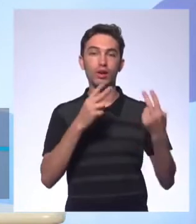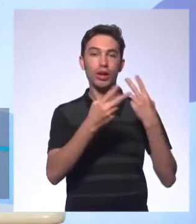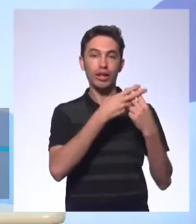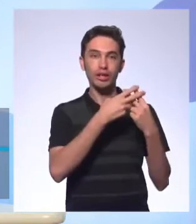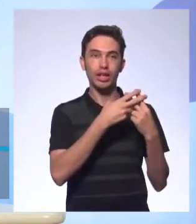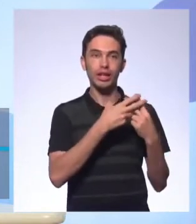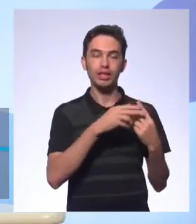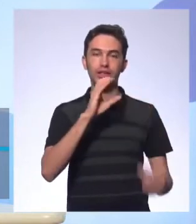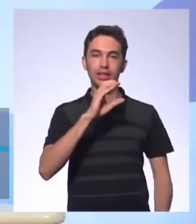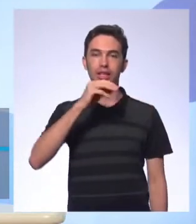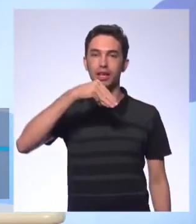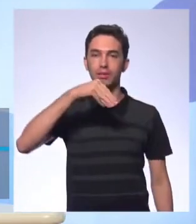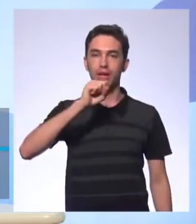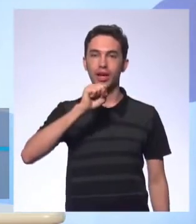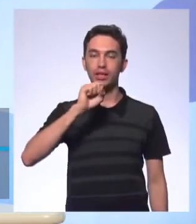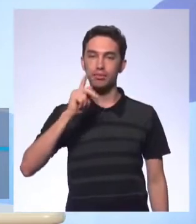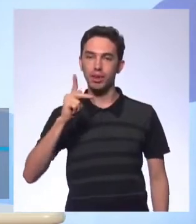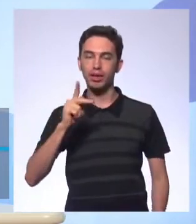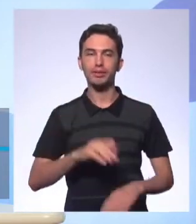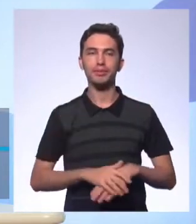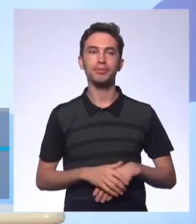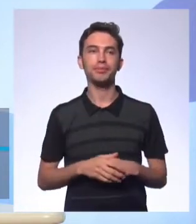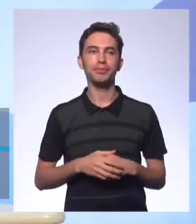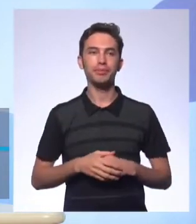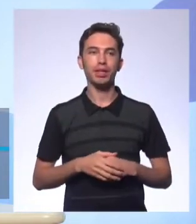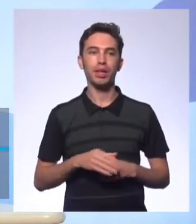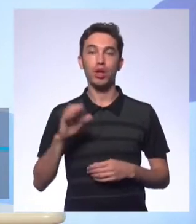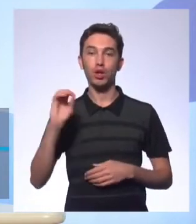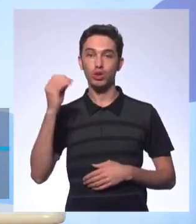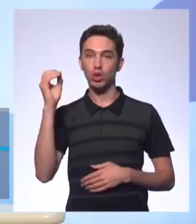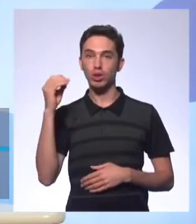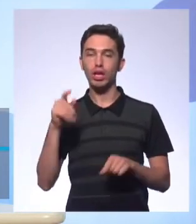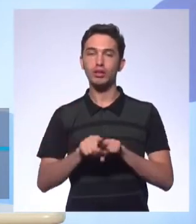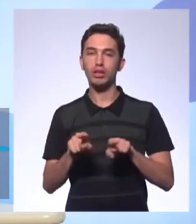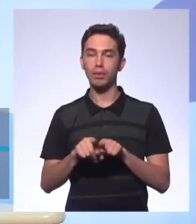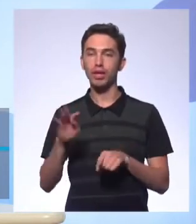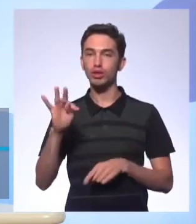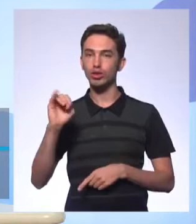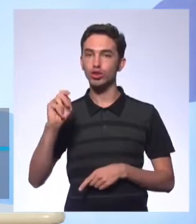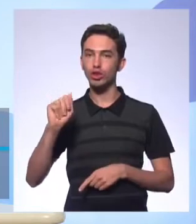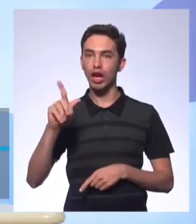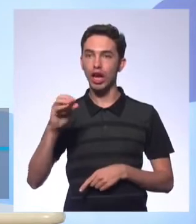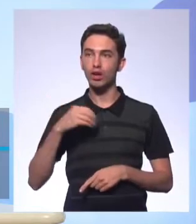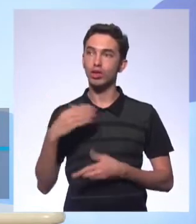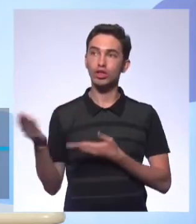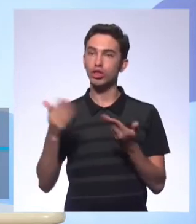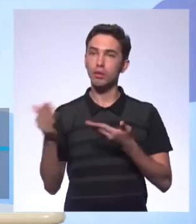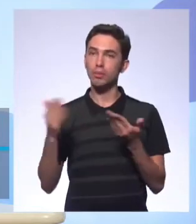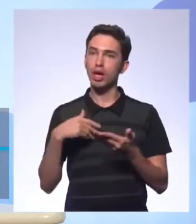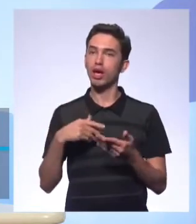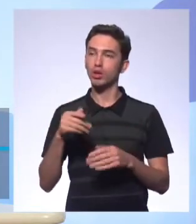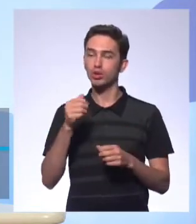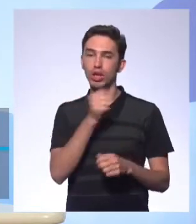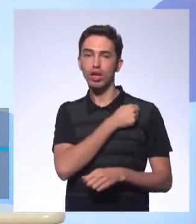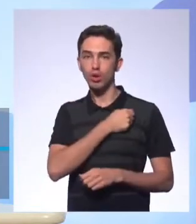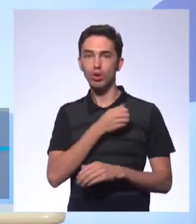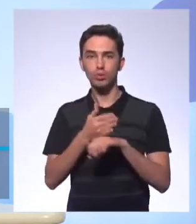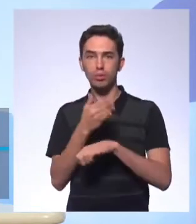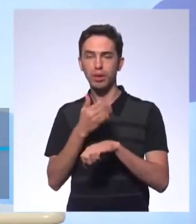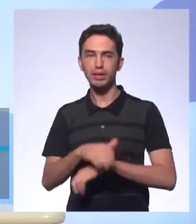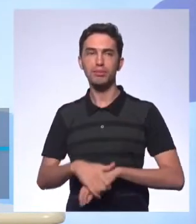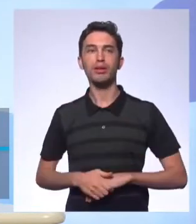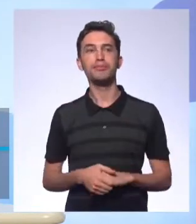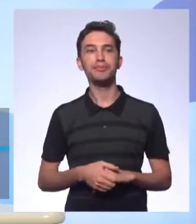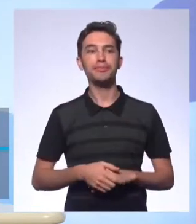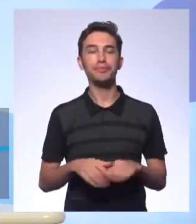Então, pessoal aí da Escola Orlando Geríbola de Osasco, o professor Tiago está chamando os alunos para o chatinho. E